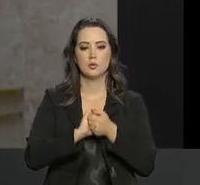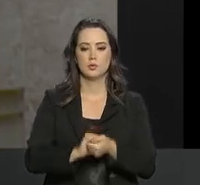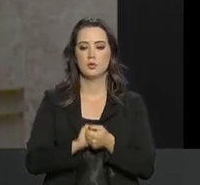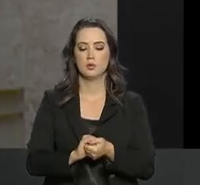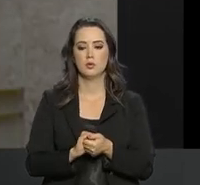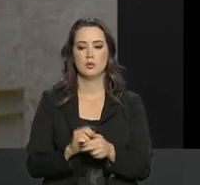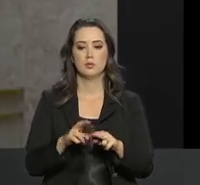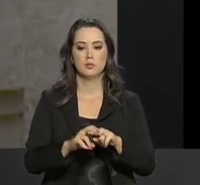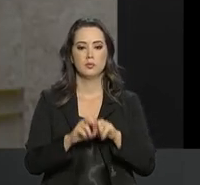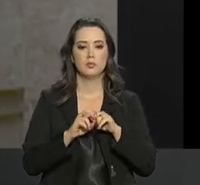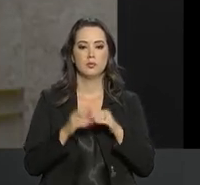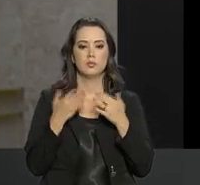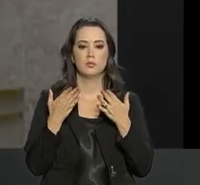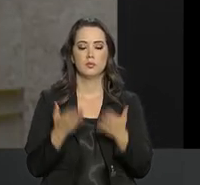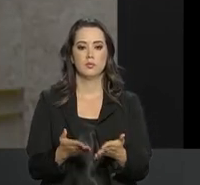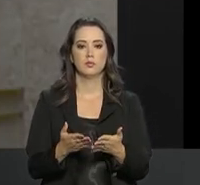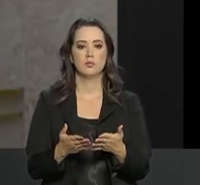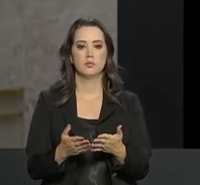cumprimentos